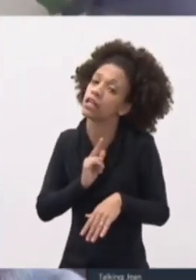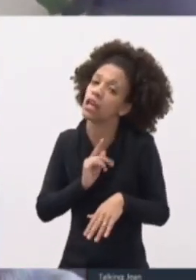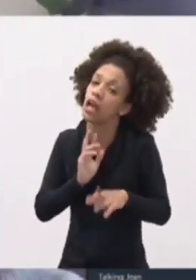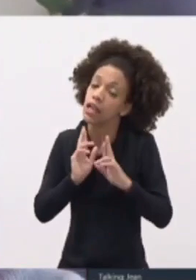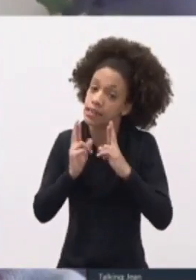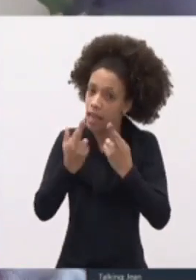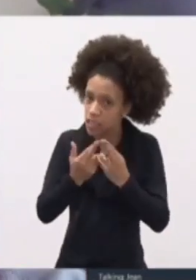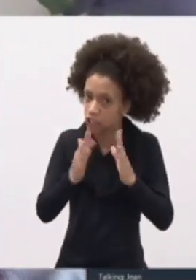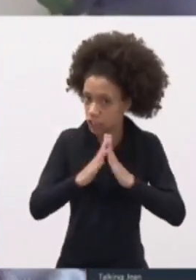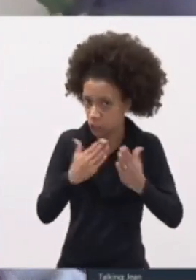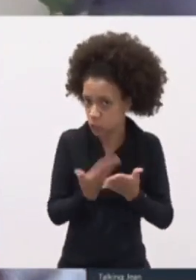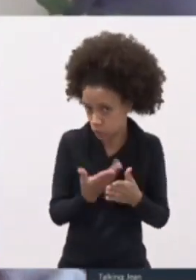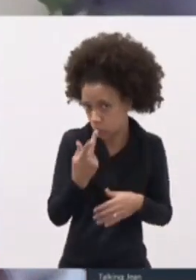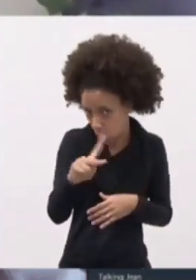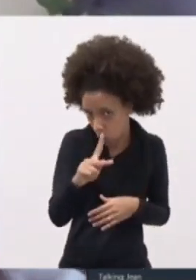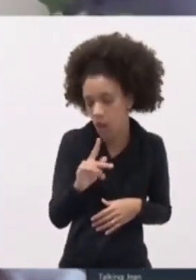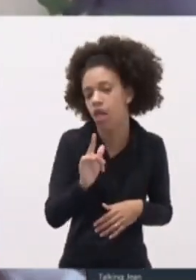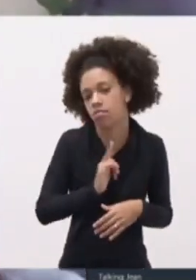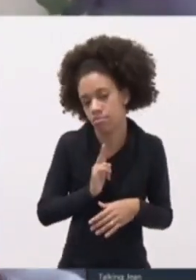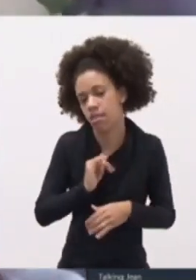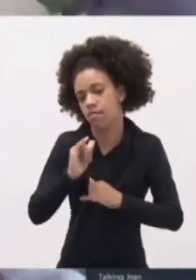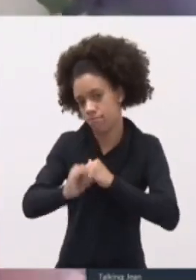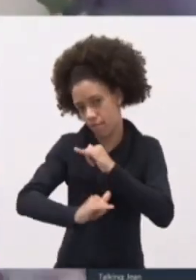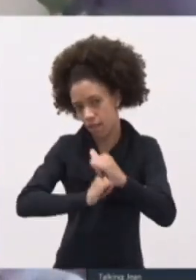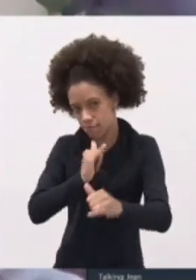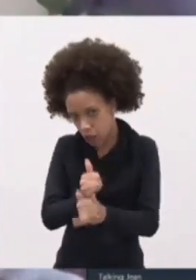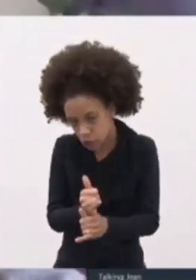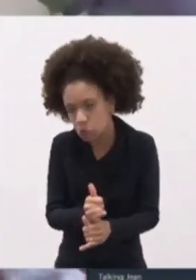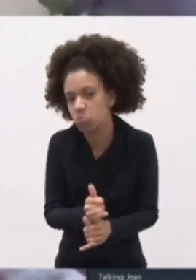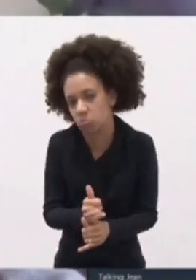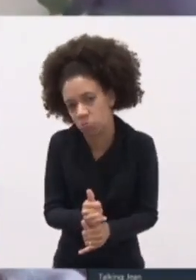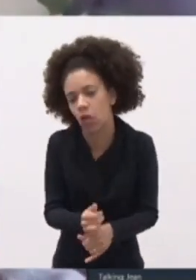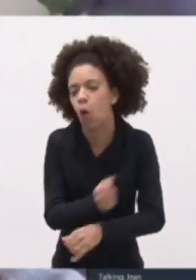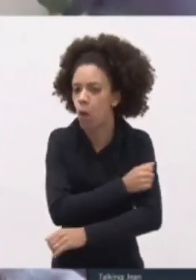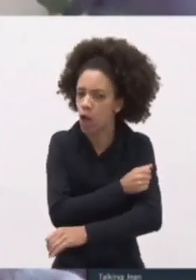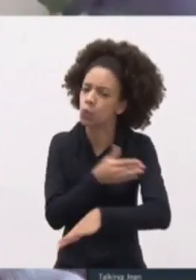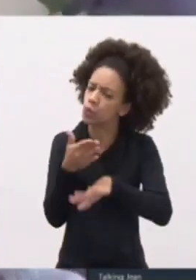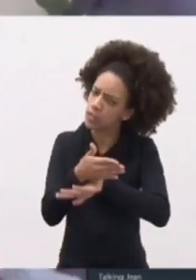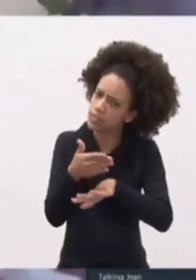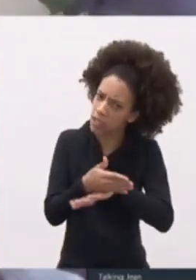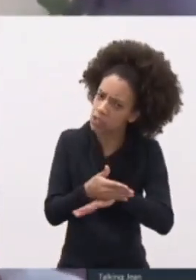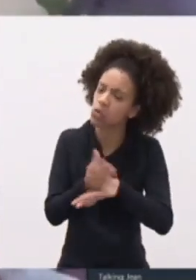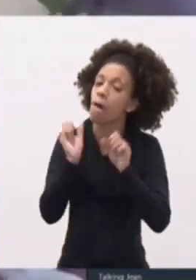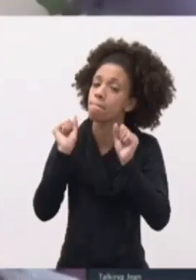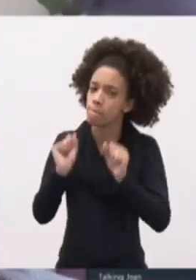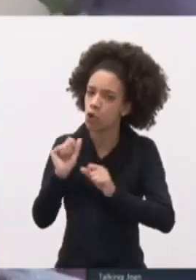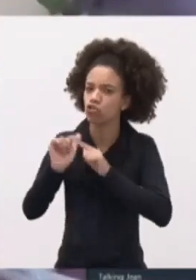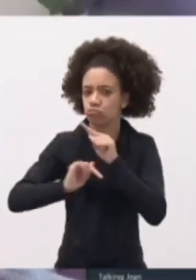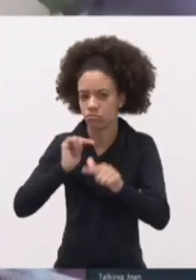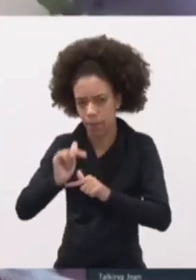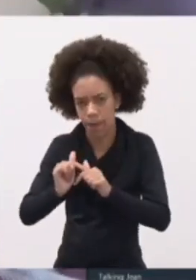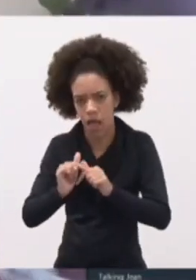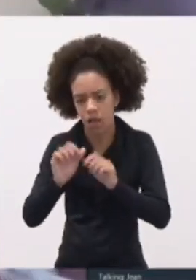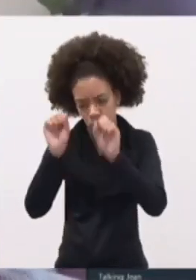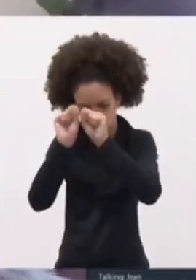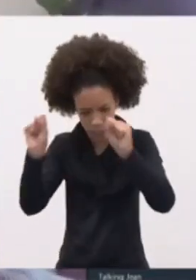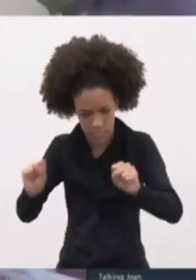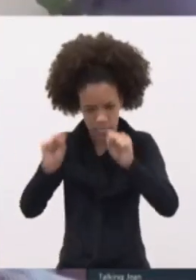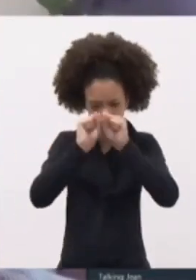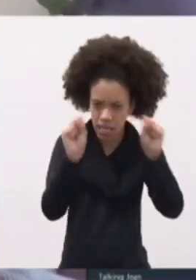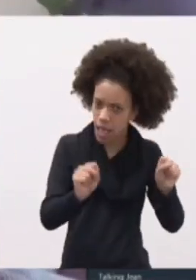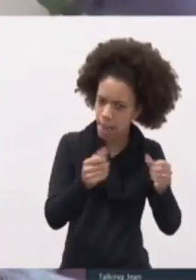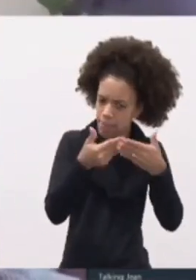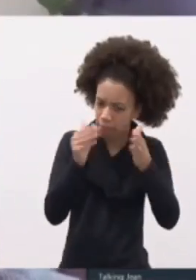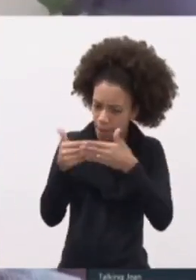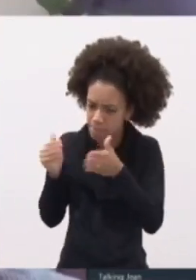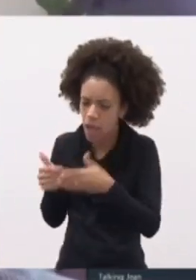sua rede, na sua escola, os seus alunos têm acesso à internet, você pode trabalhar com plataformas, você pode